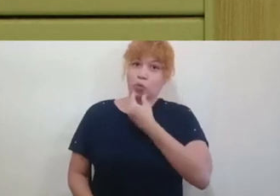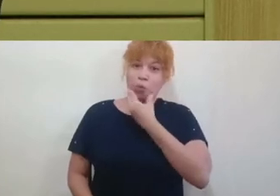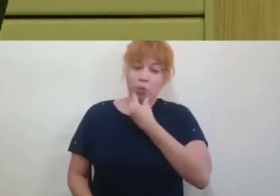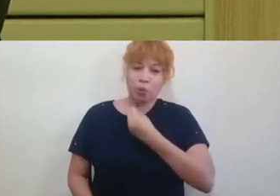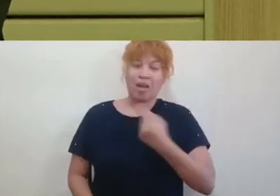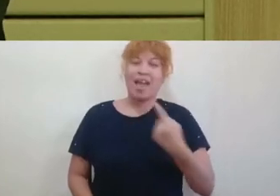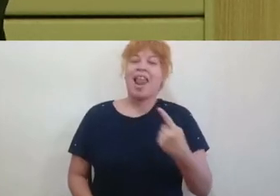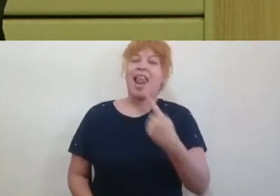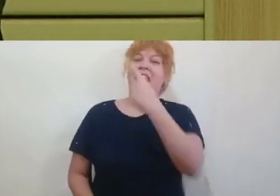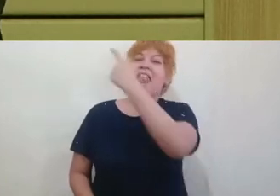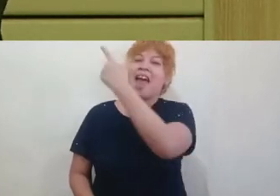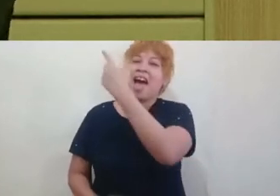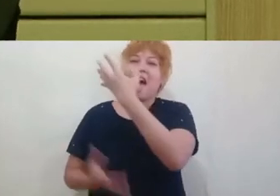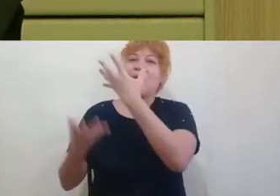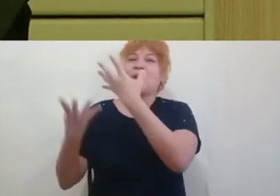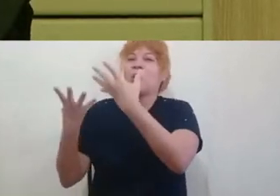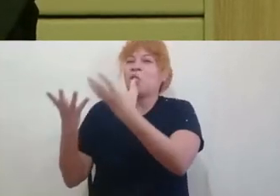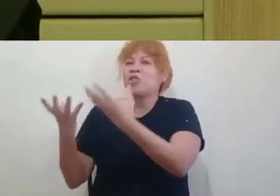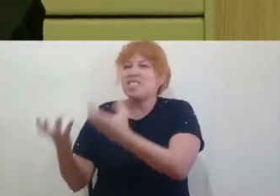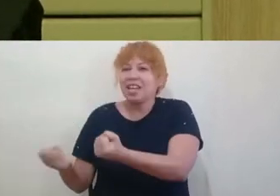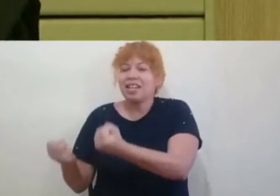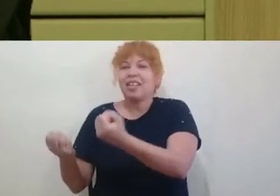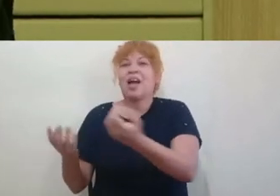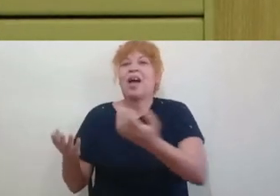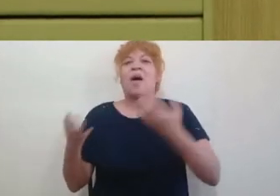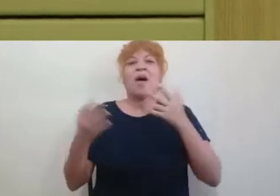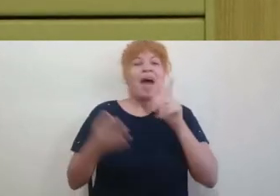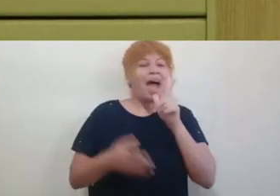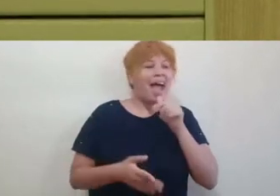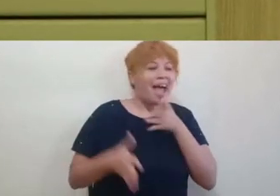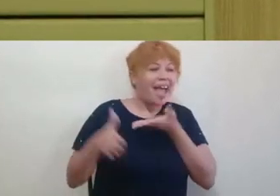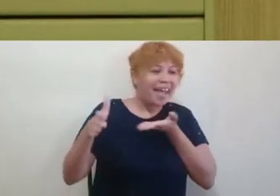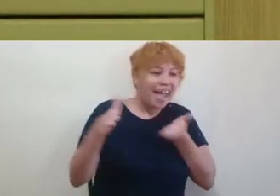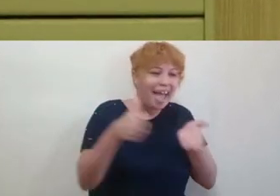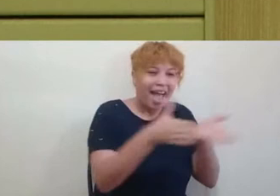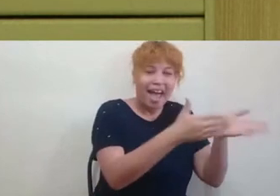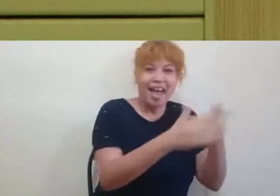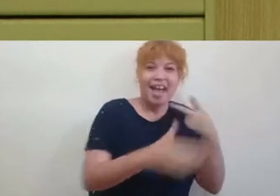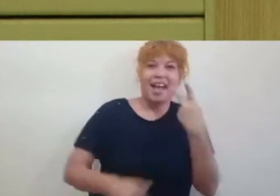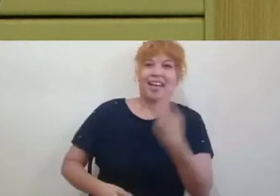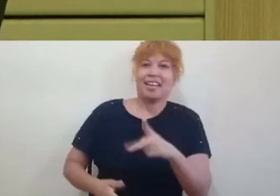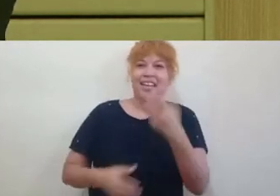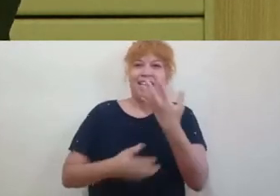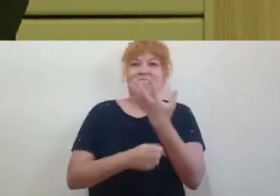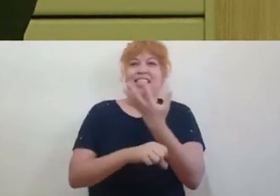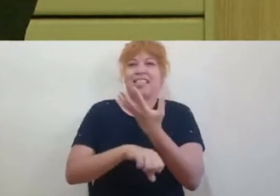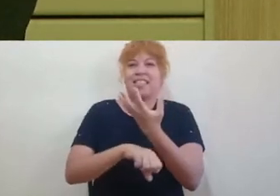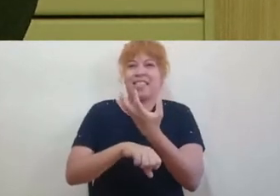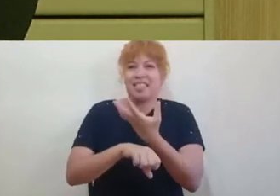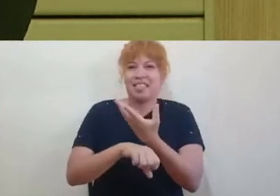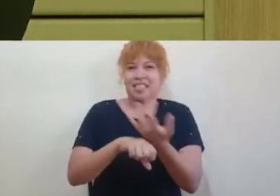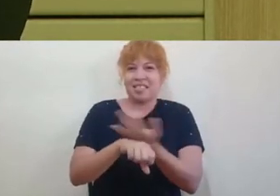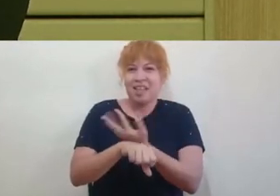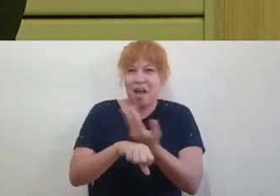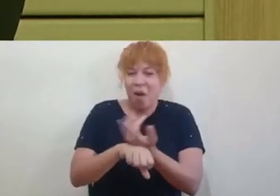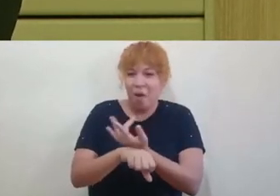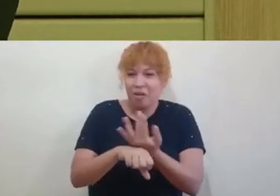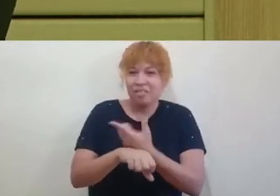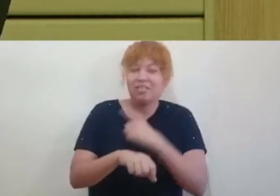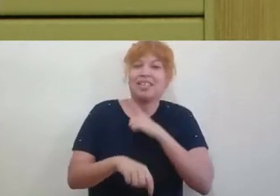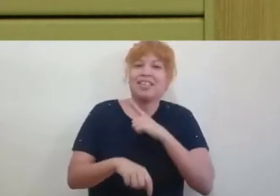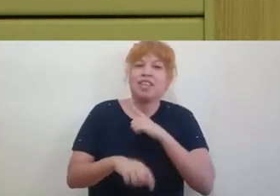distância, quer seja na educação à distância ou remotamente também à distância no nosso ensino